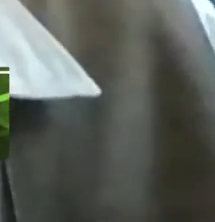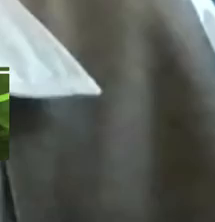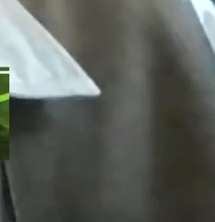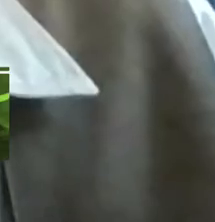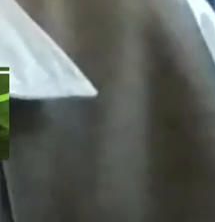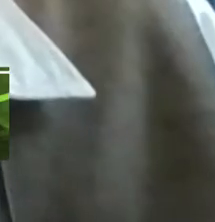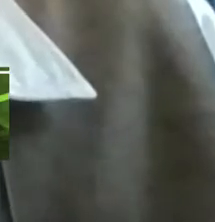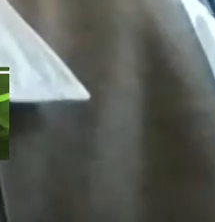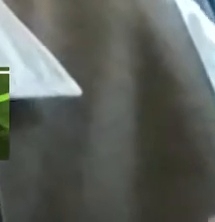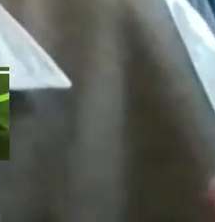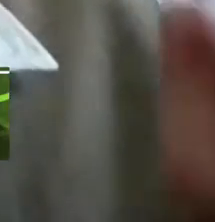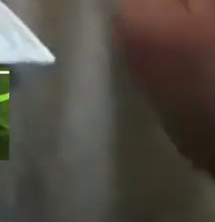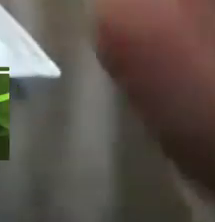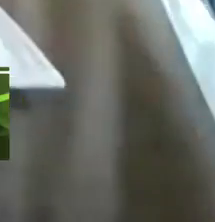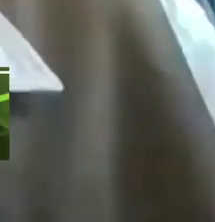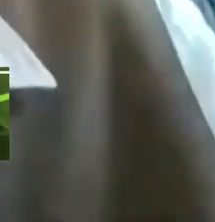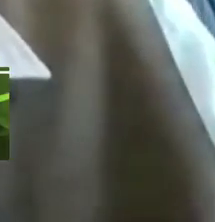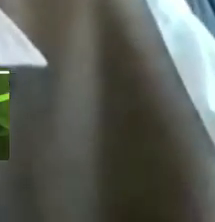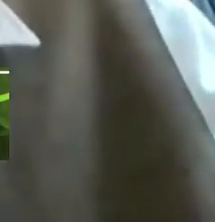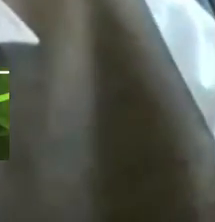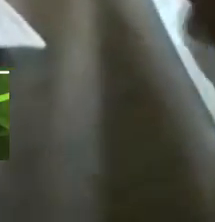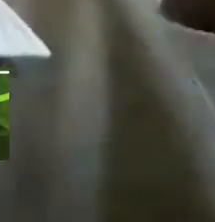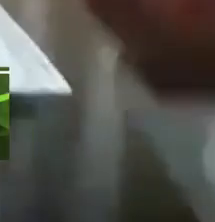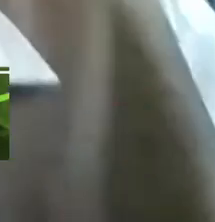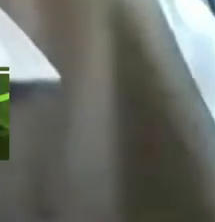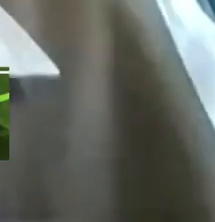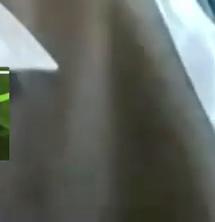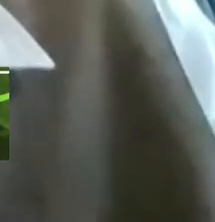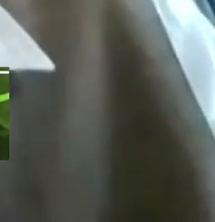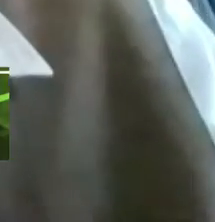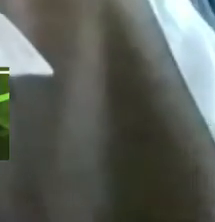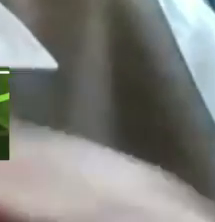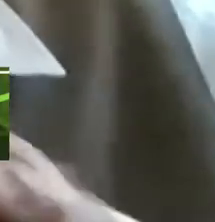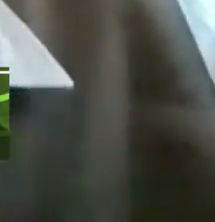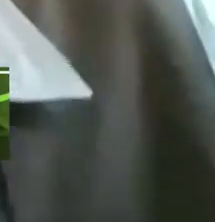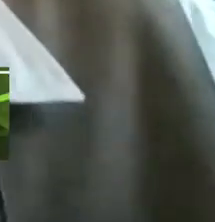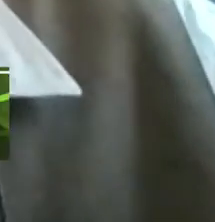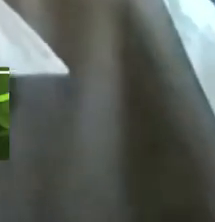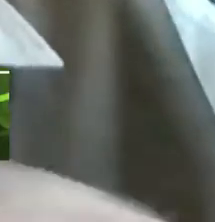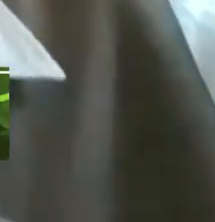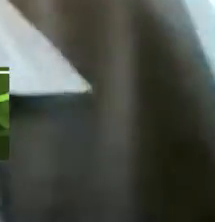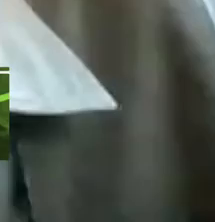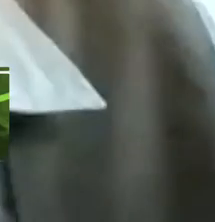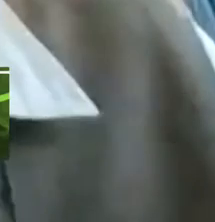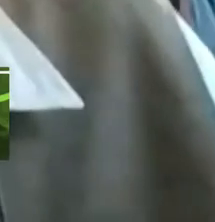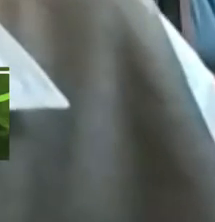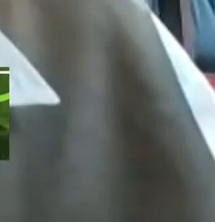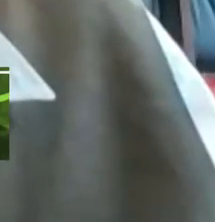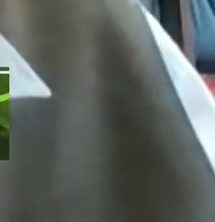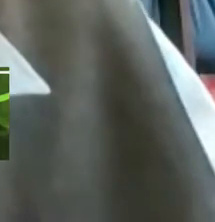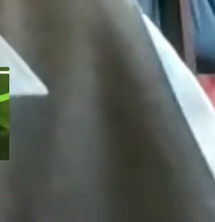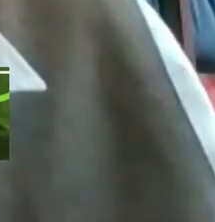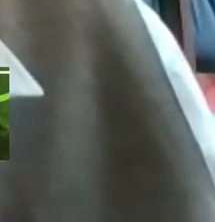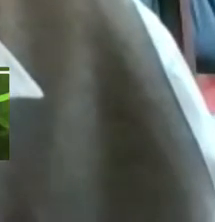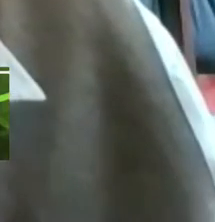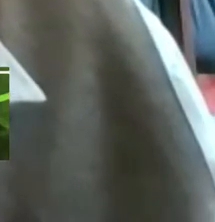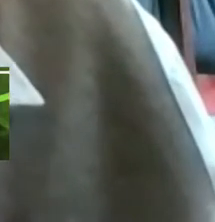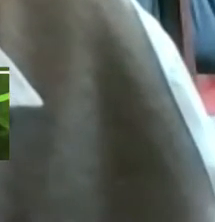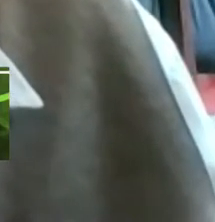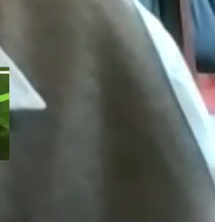diferenças que possamos ter o eixo é a civilização e a cultura é a base disso tudo